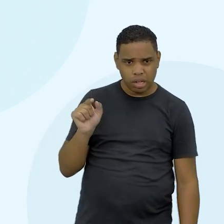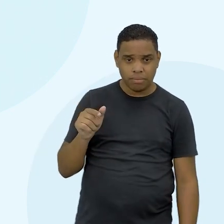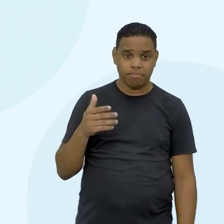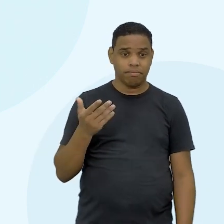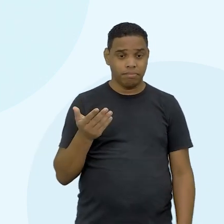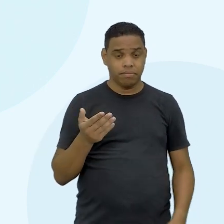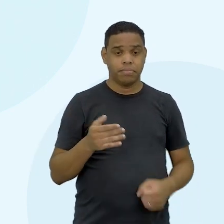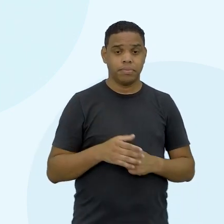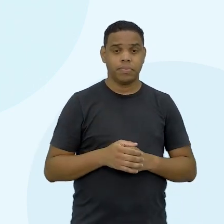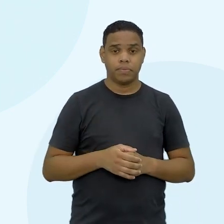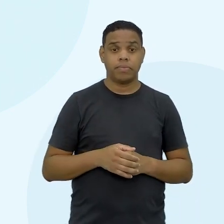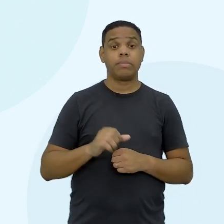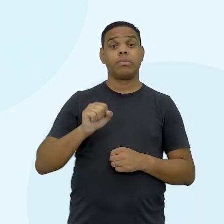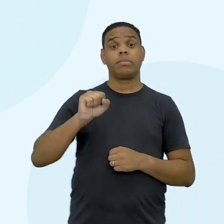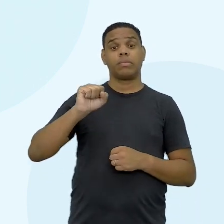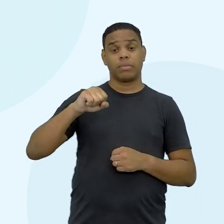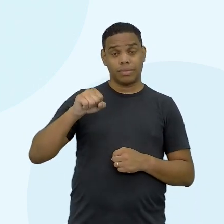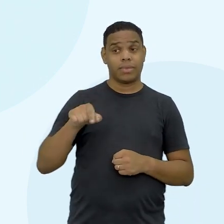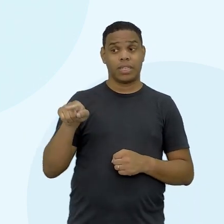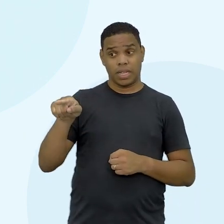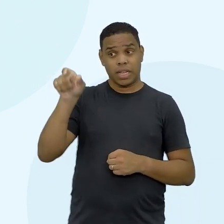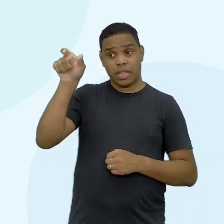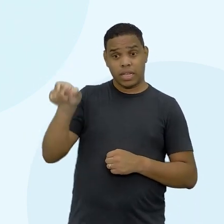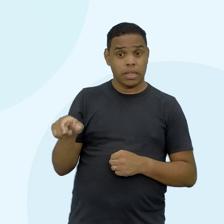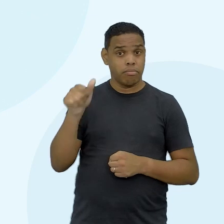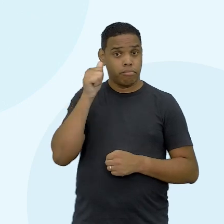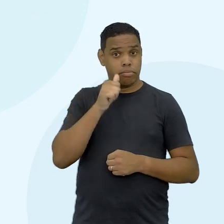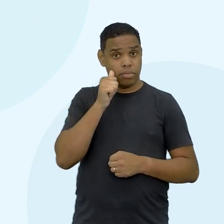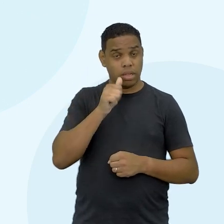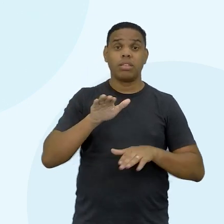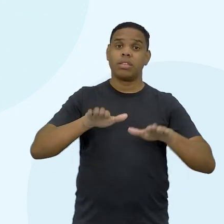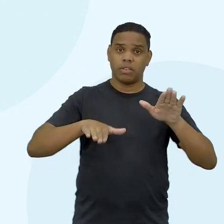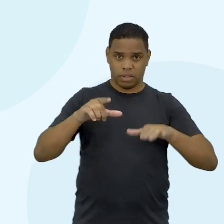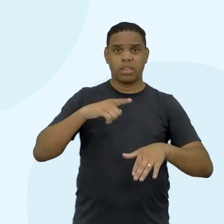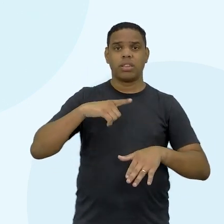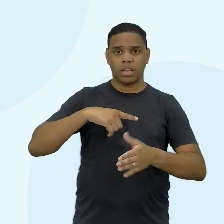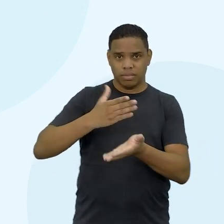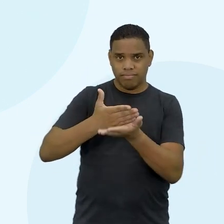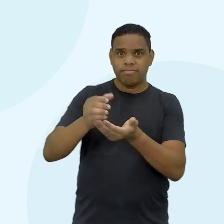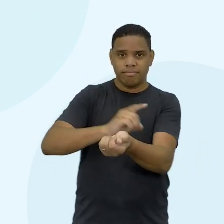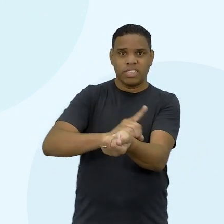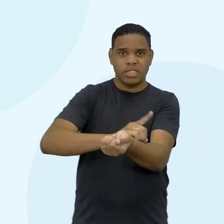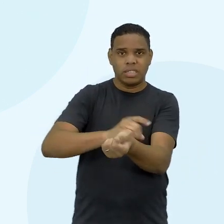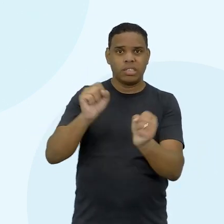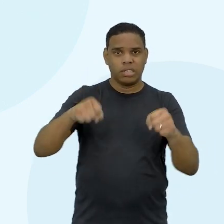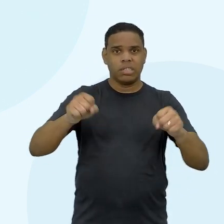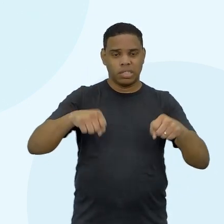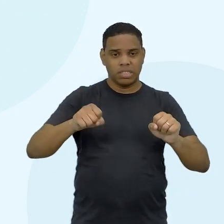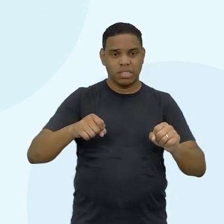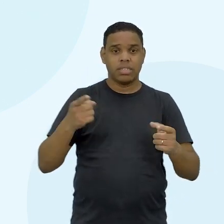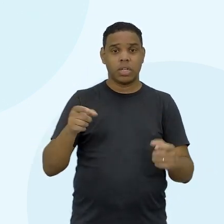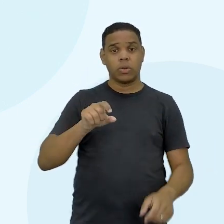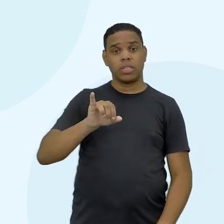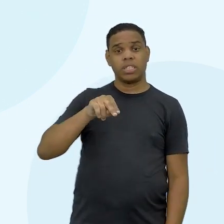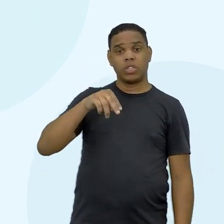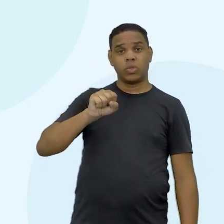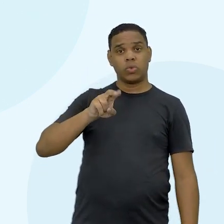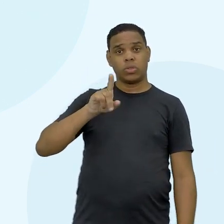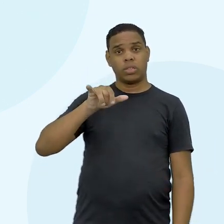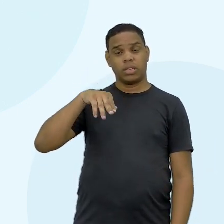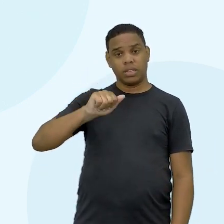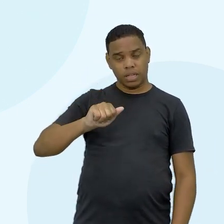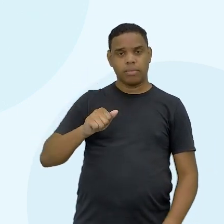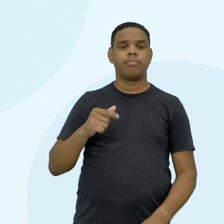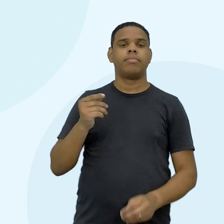olha só. Então, sim, né? Então, essa mulher aí provavelmente está com diabetes. E aí a gente entra na questão da insulina, né?